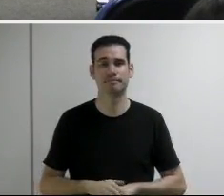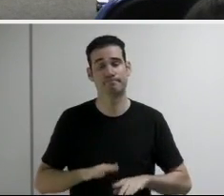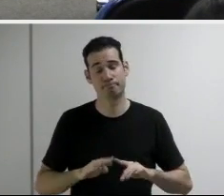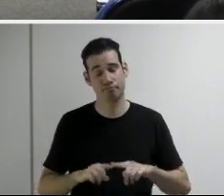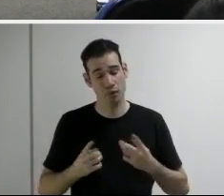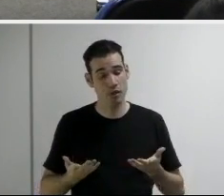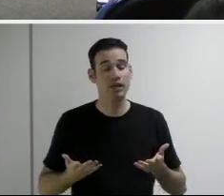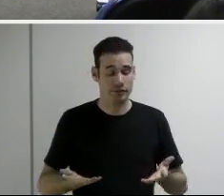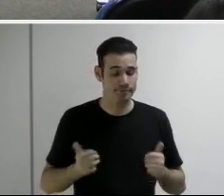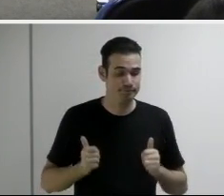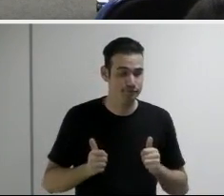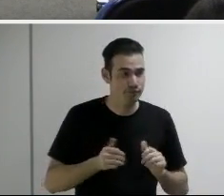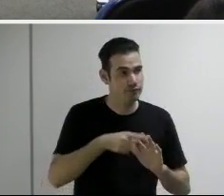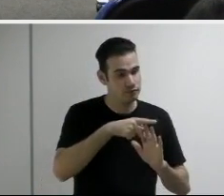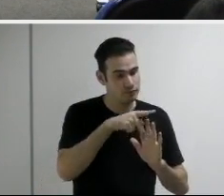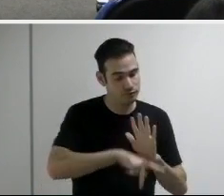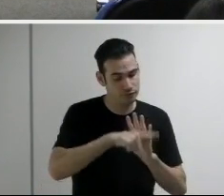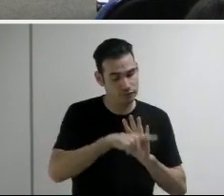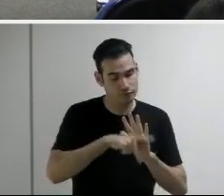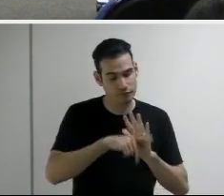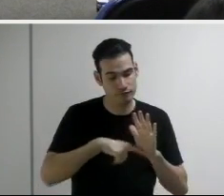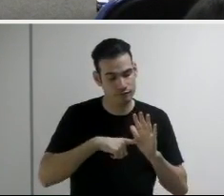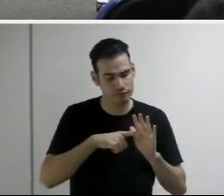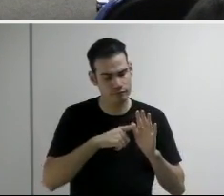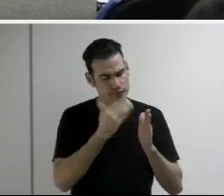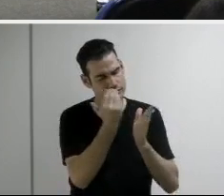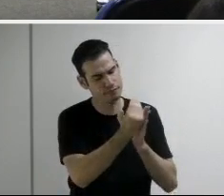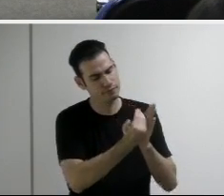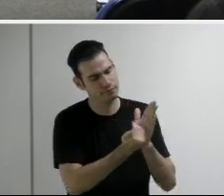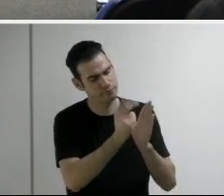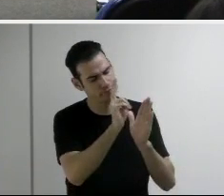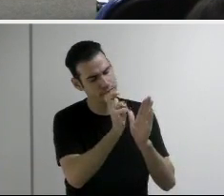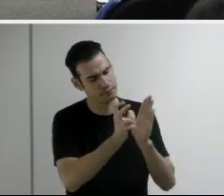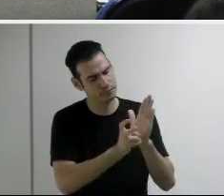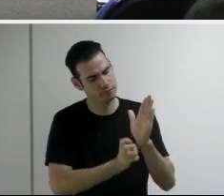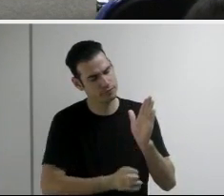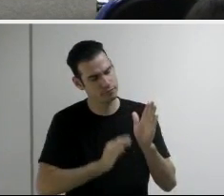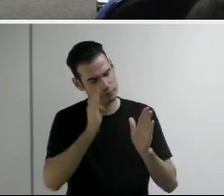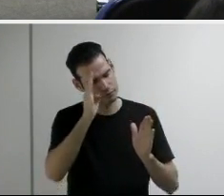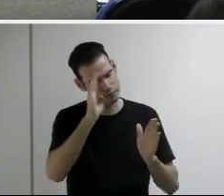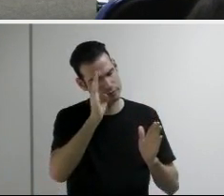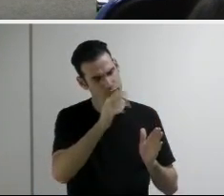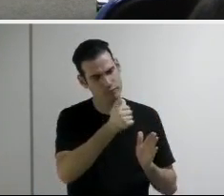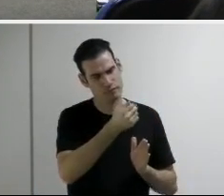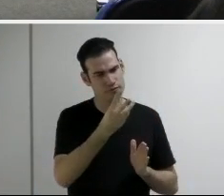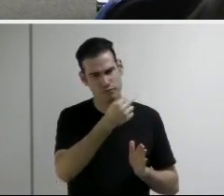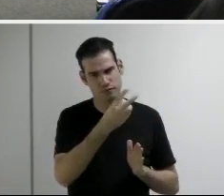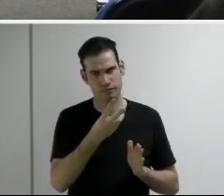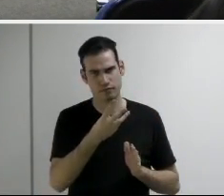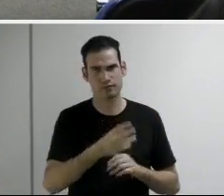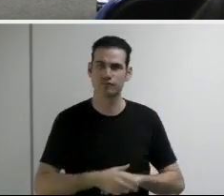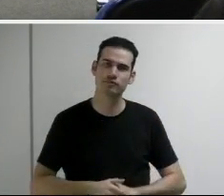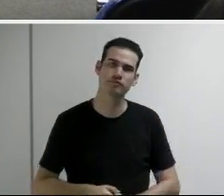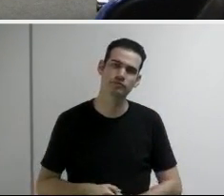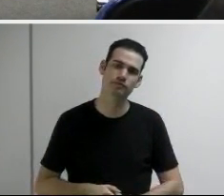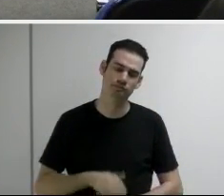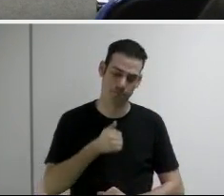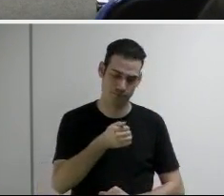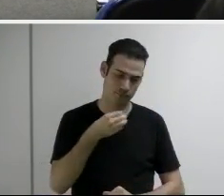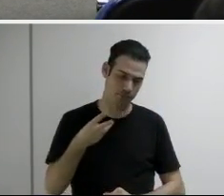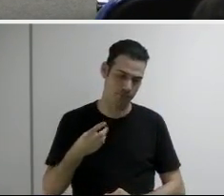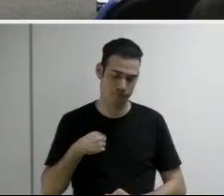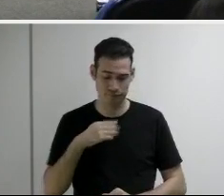acho que ele tem 13 grandes eixos, né? O Danilo já explicou bem, bem rapidamente, eu também não vou me